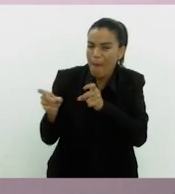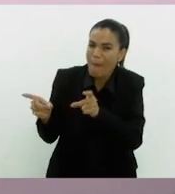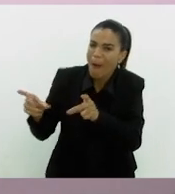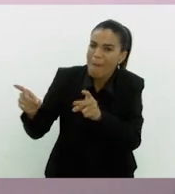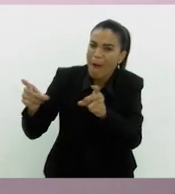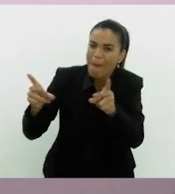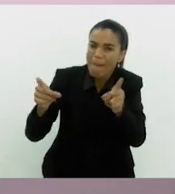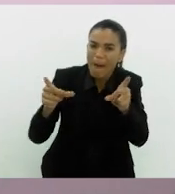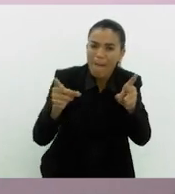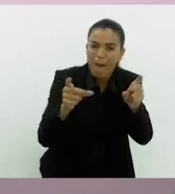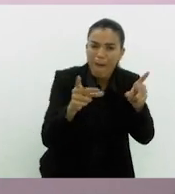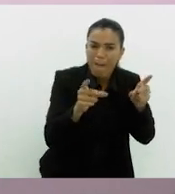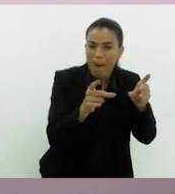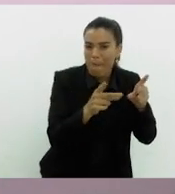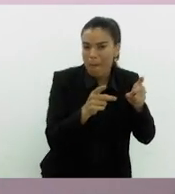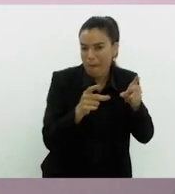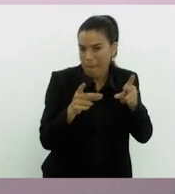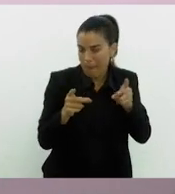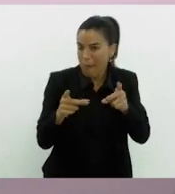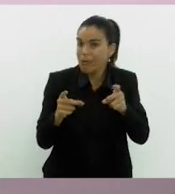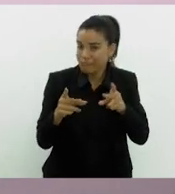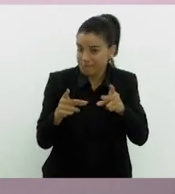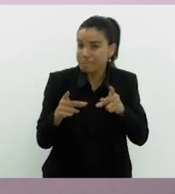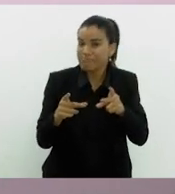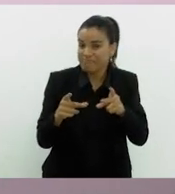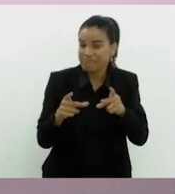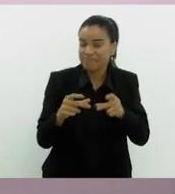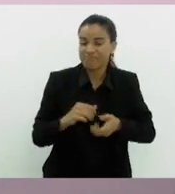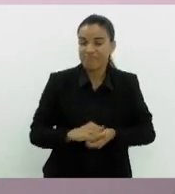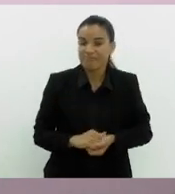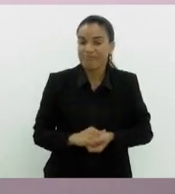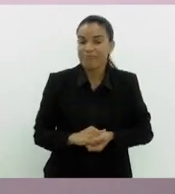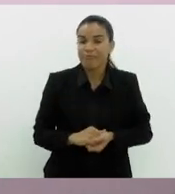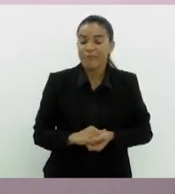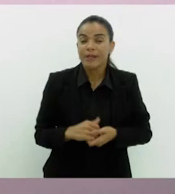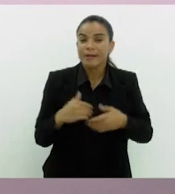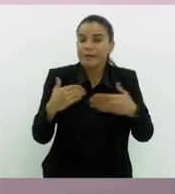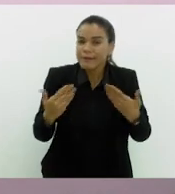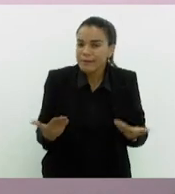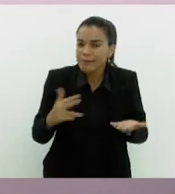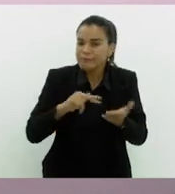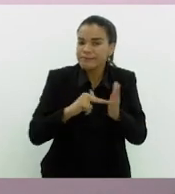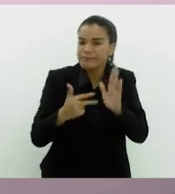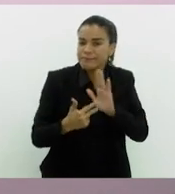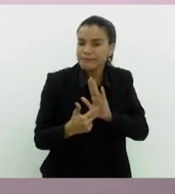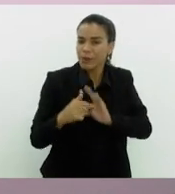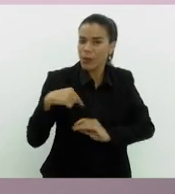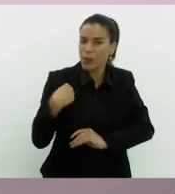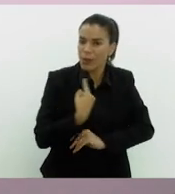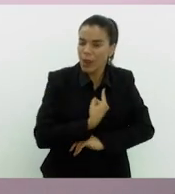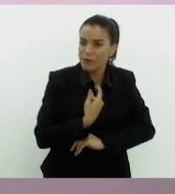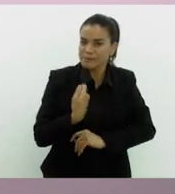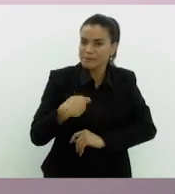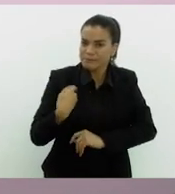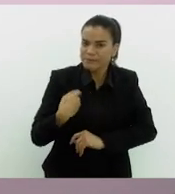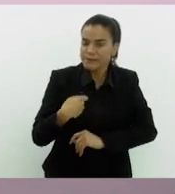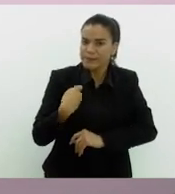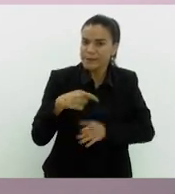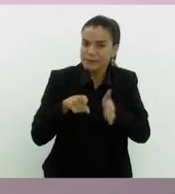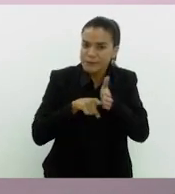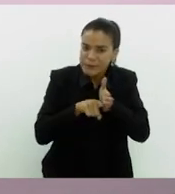exportador, pop, não sei quanto mais, né? Tech. Então, quer dizer, nós temos que levantar